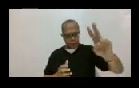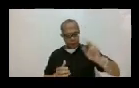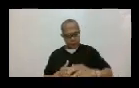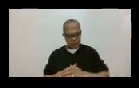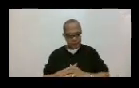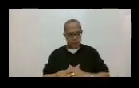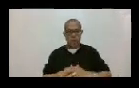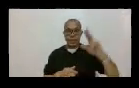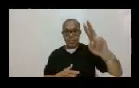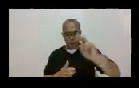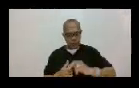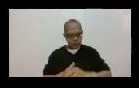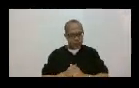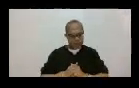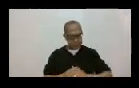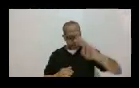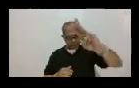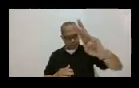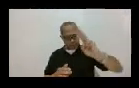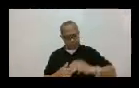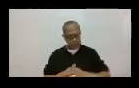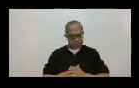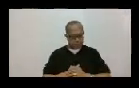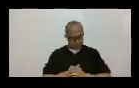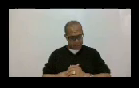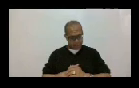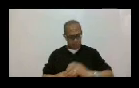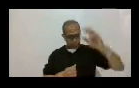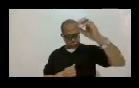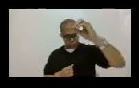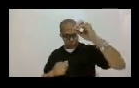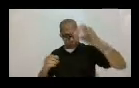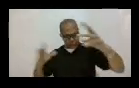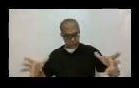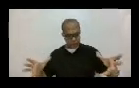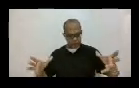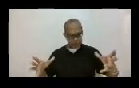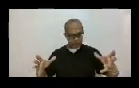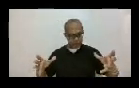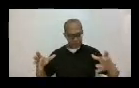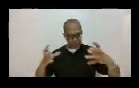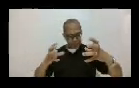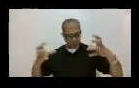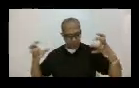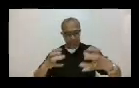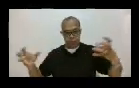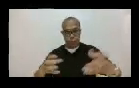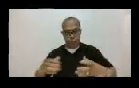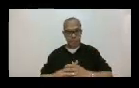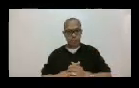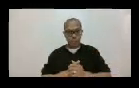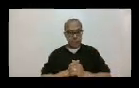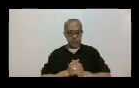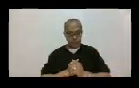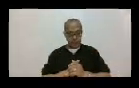são continentes dois quais são os continentes três é os esses continentes tem